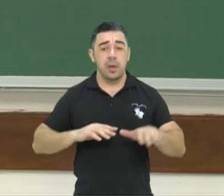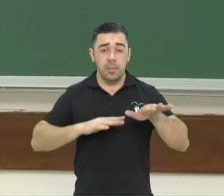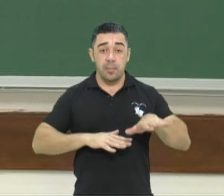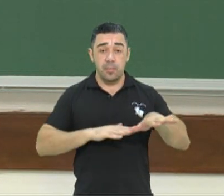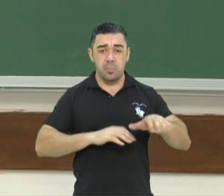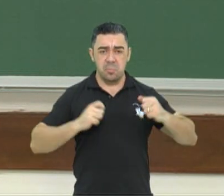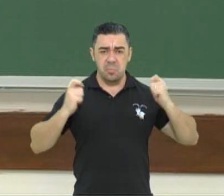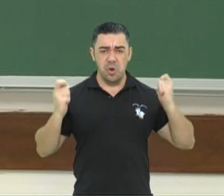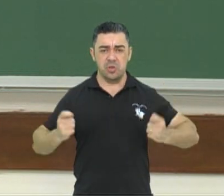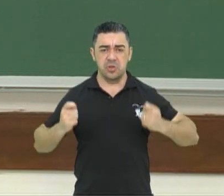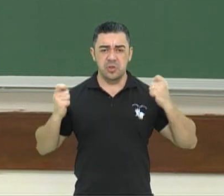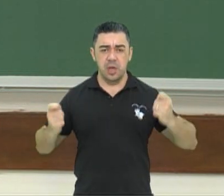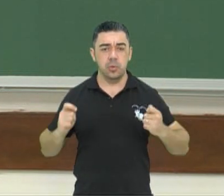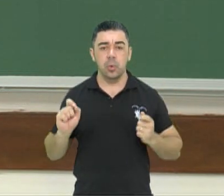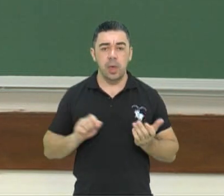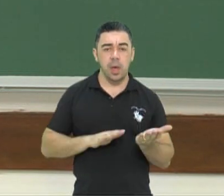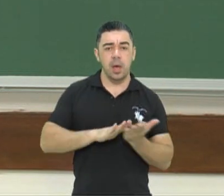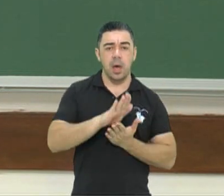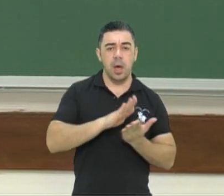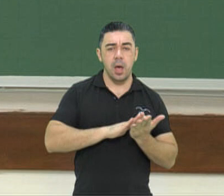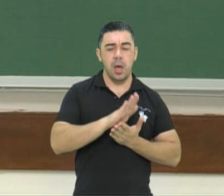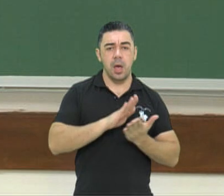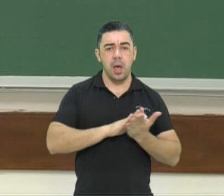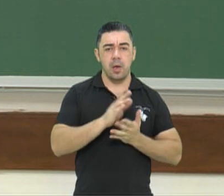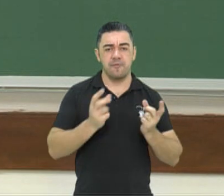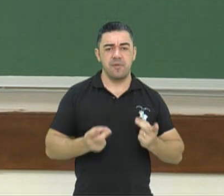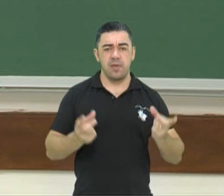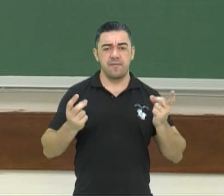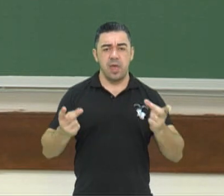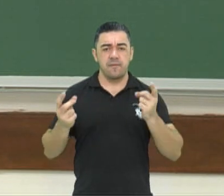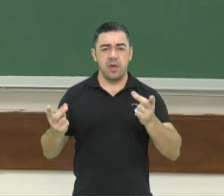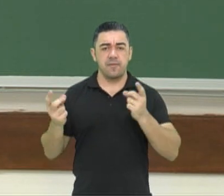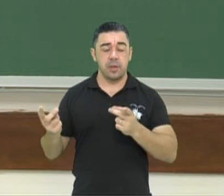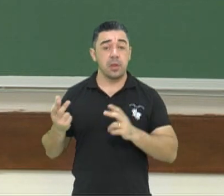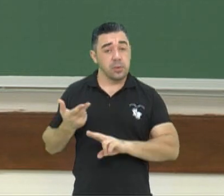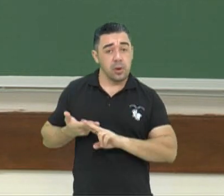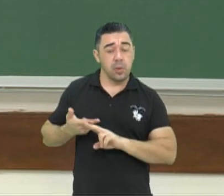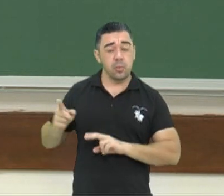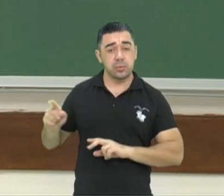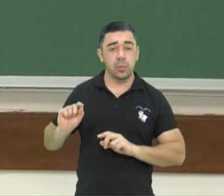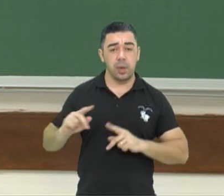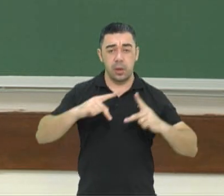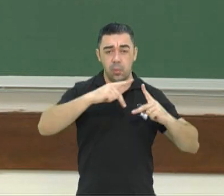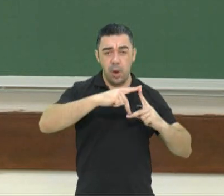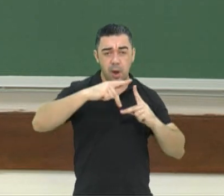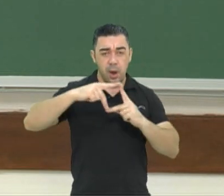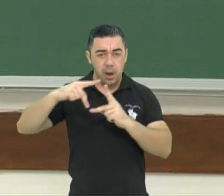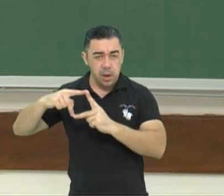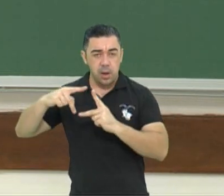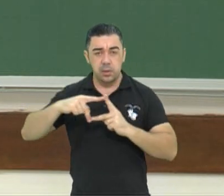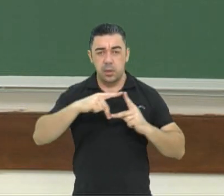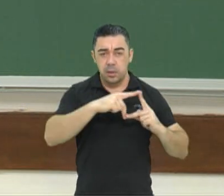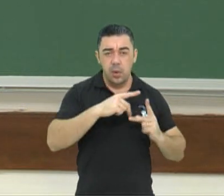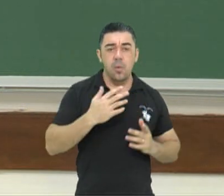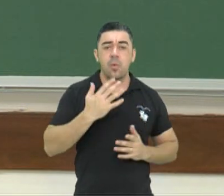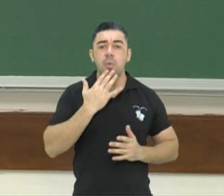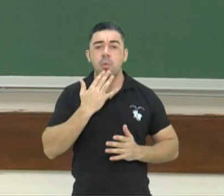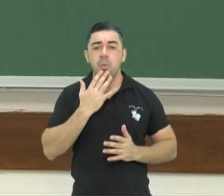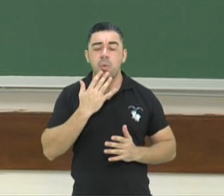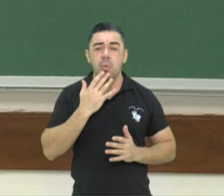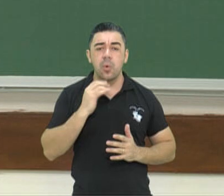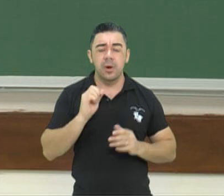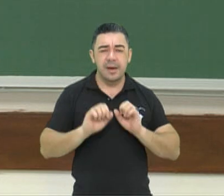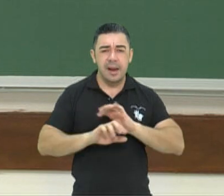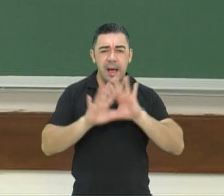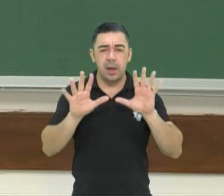consumismo excessivo, sobre a comercialização. Utilizava a figura de quadrinhos, utilizava cores chapadas. Então, era